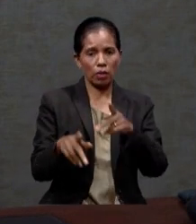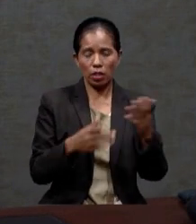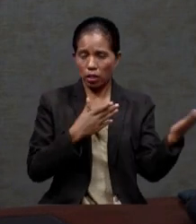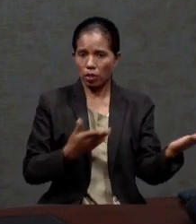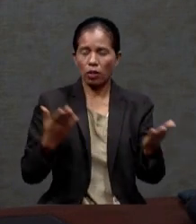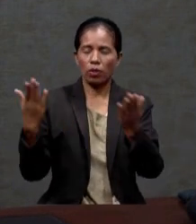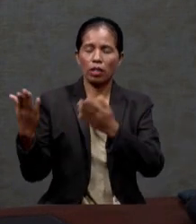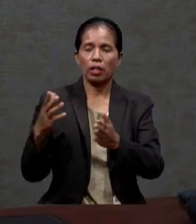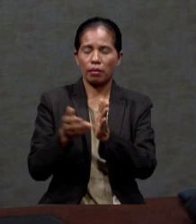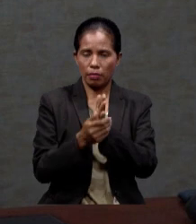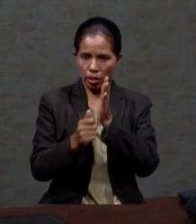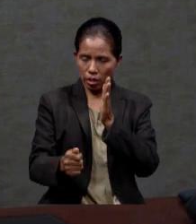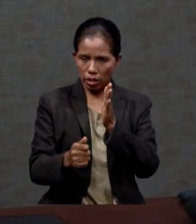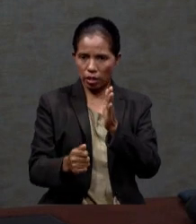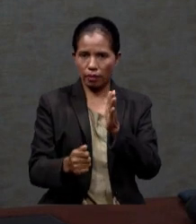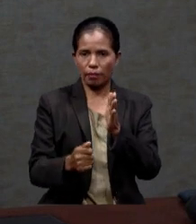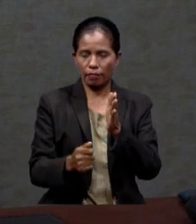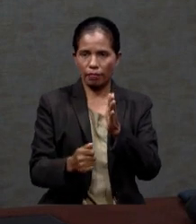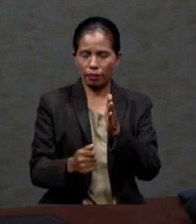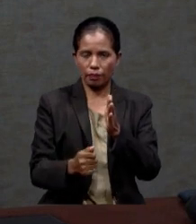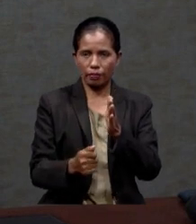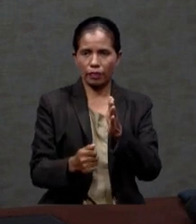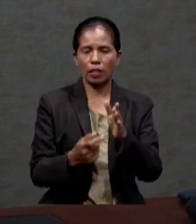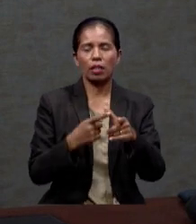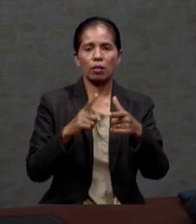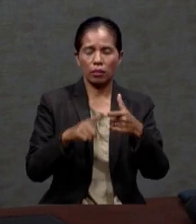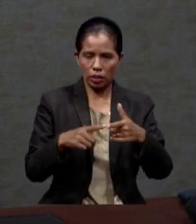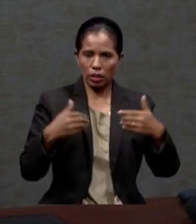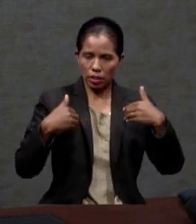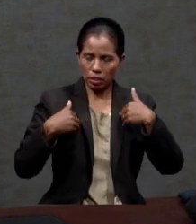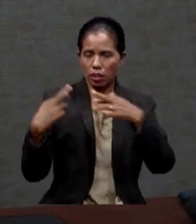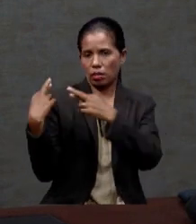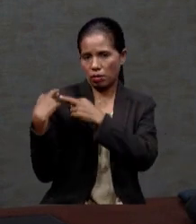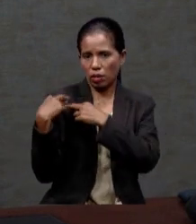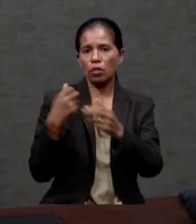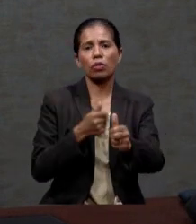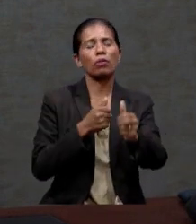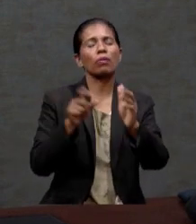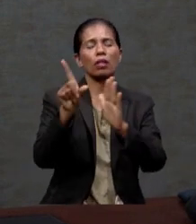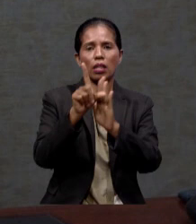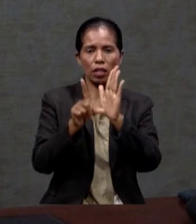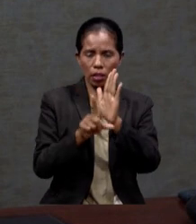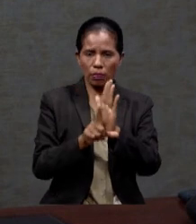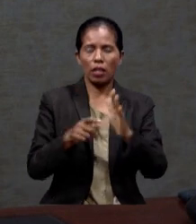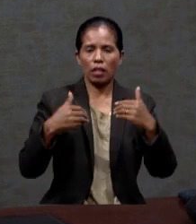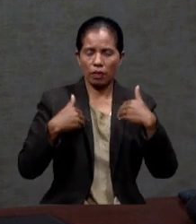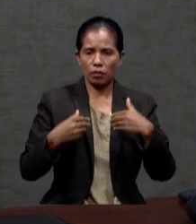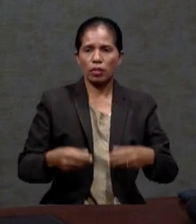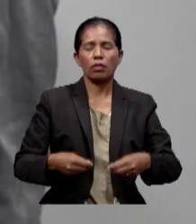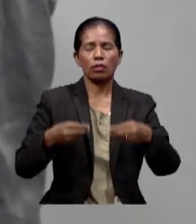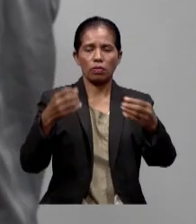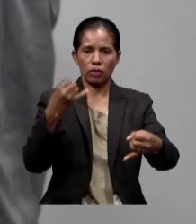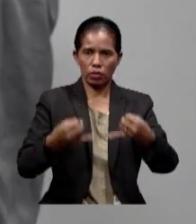fato laboratório me via para minha responsabilidade ter lenebe ia maka se entrega para a parte